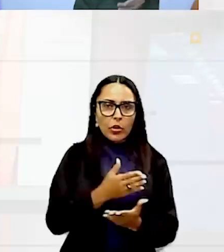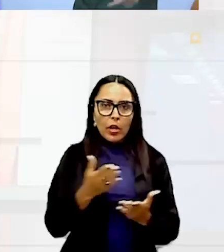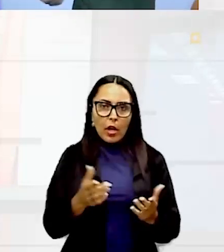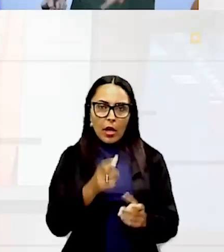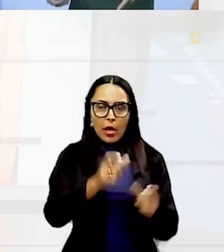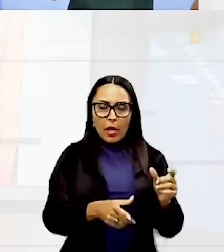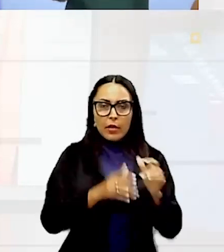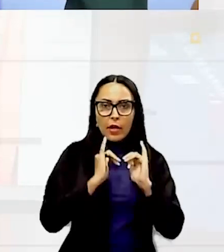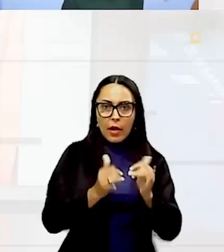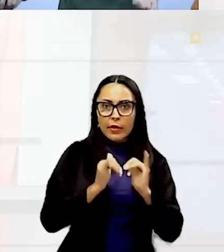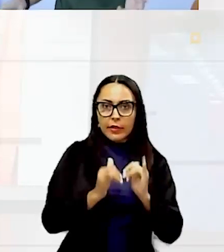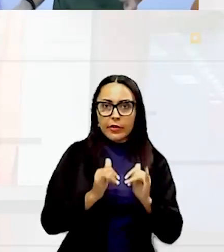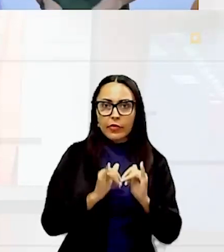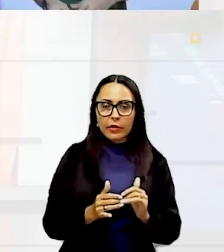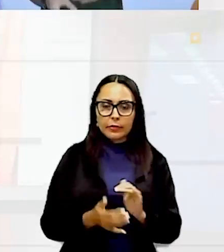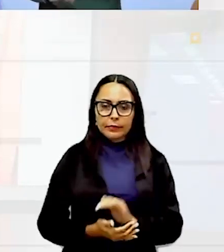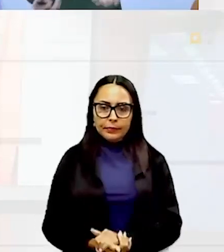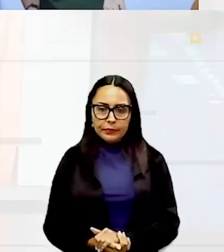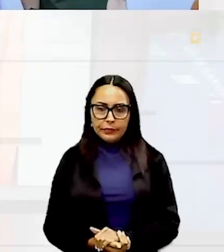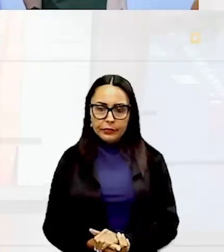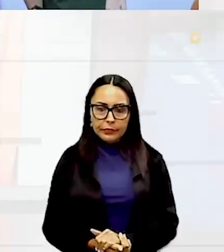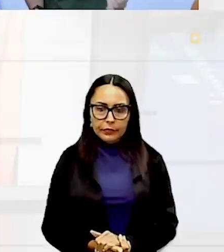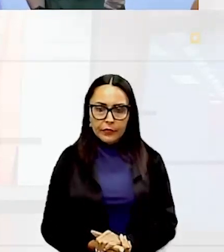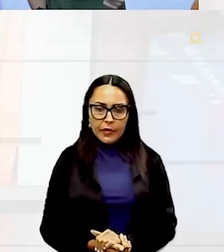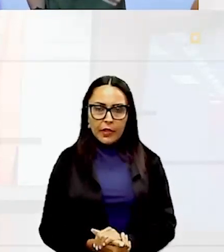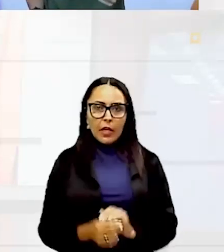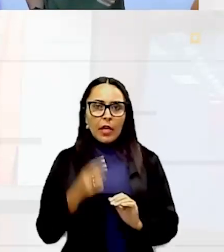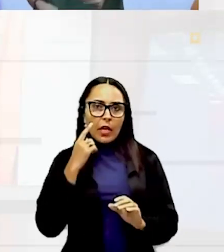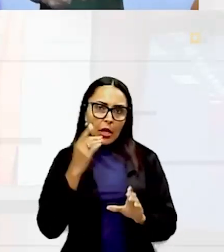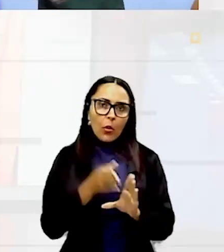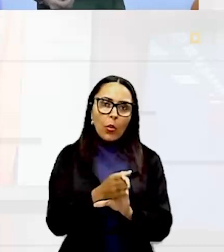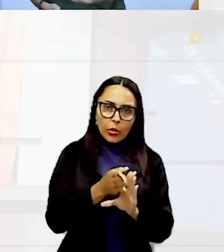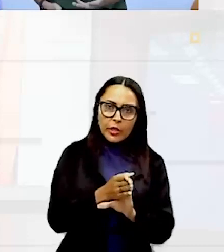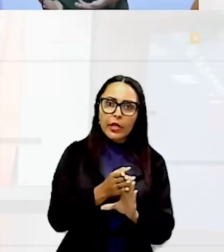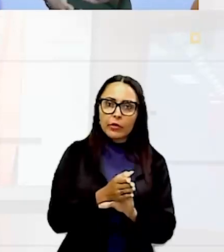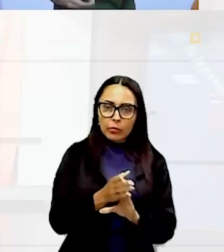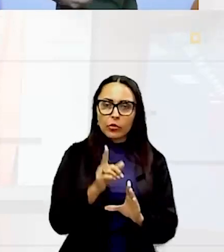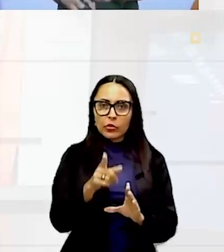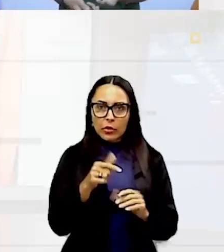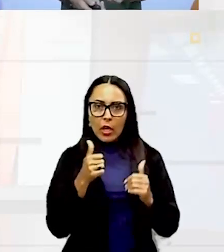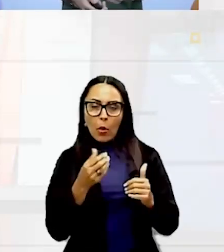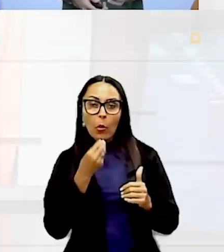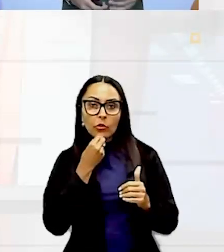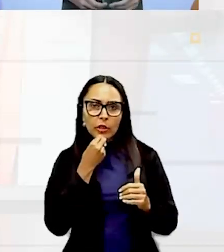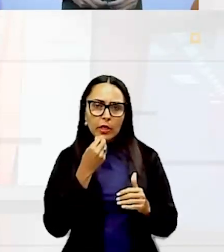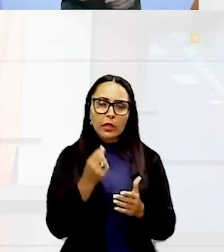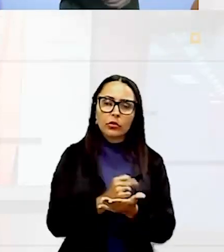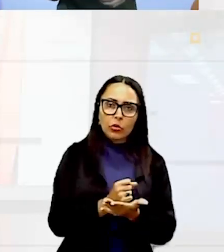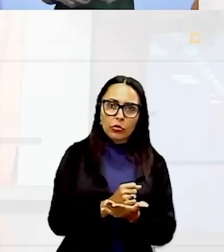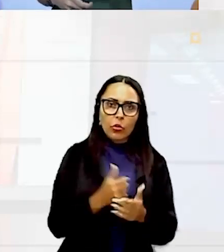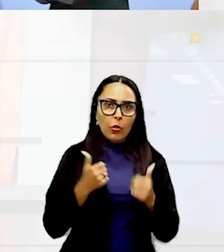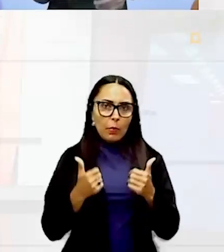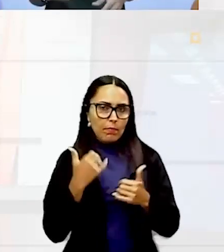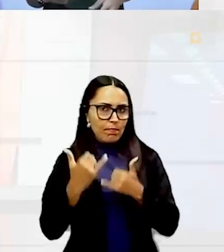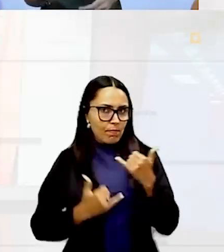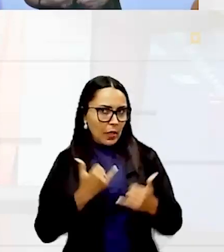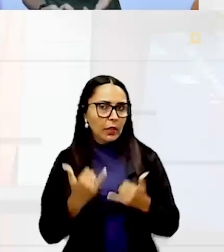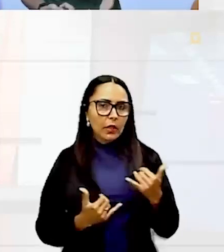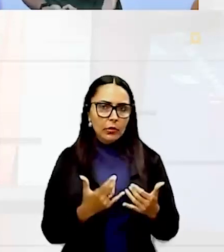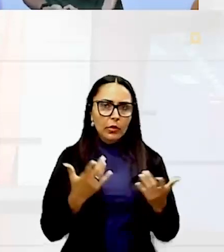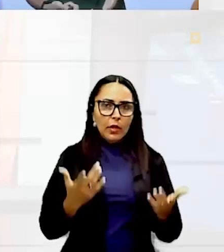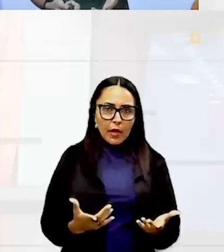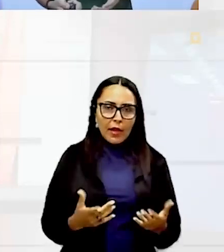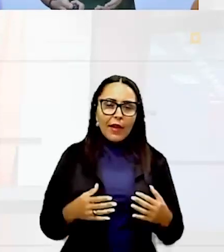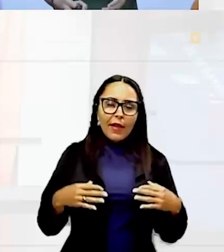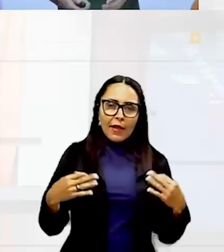no caso do jogo é o Omori. Eu recomendo muito que, se vocês tiverem a oportunidade, joguem, que realmente é outro jogo